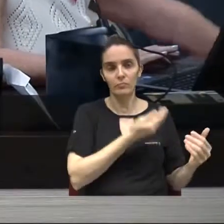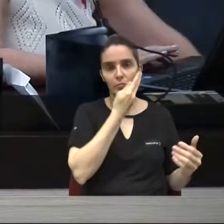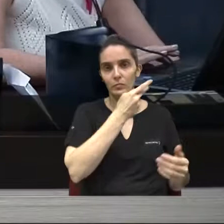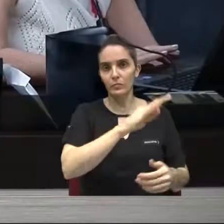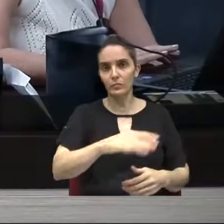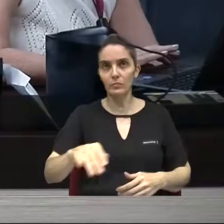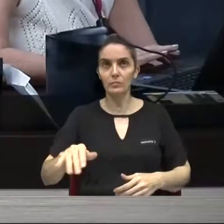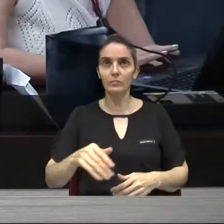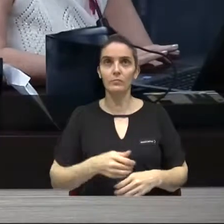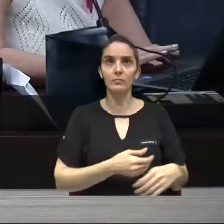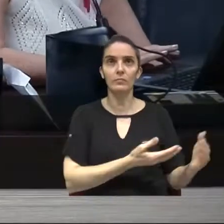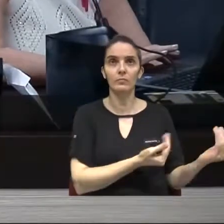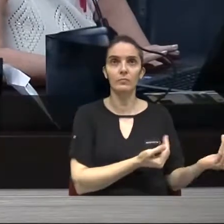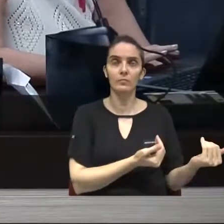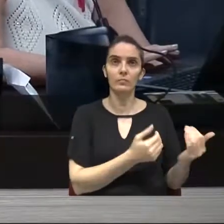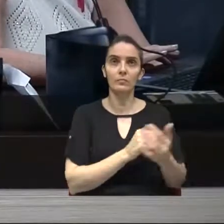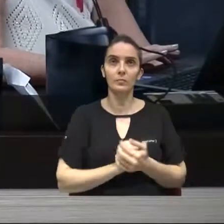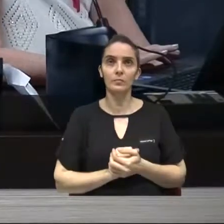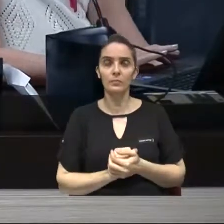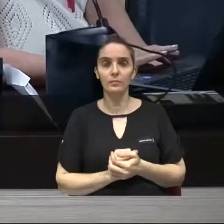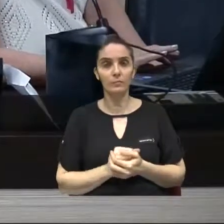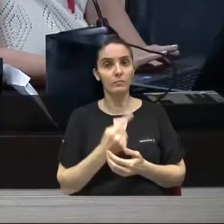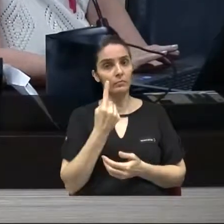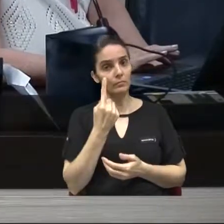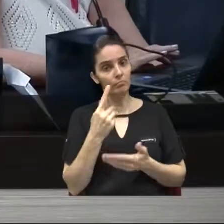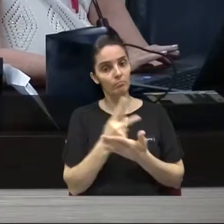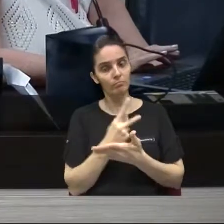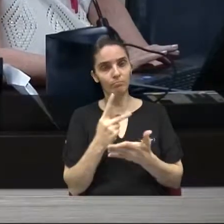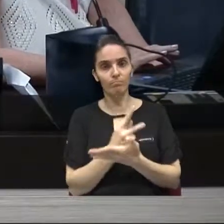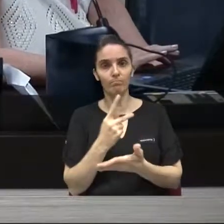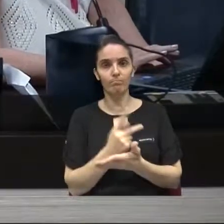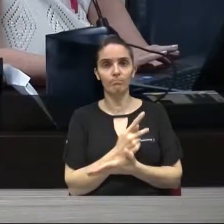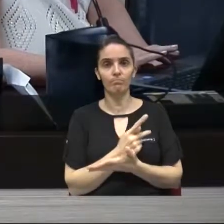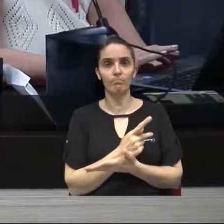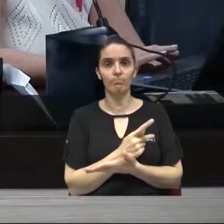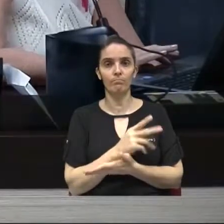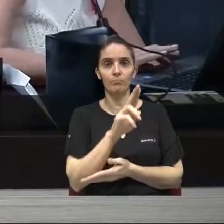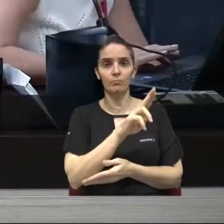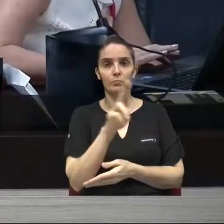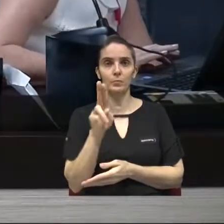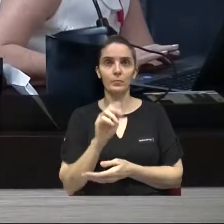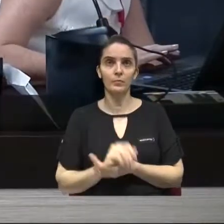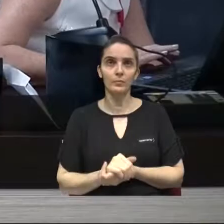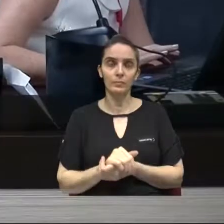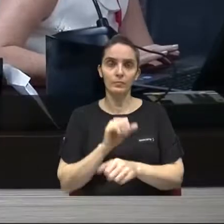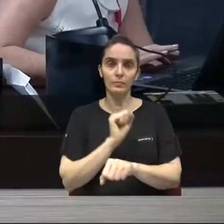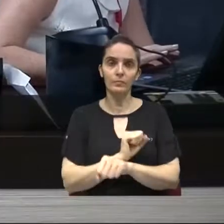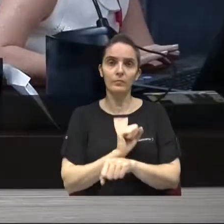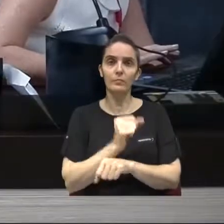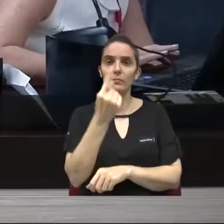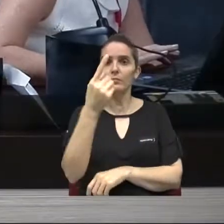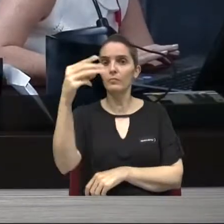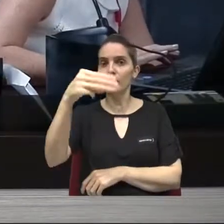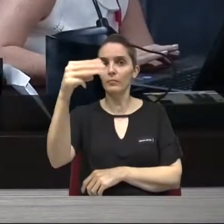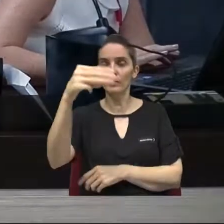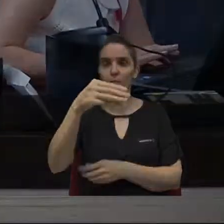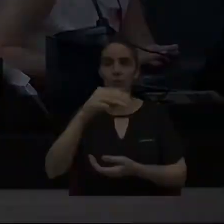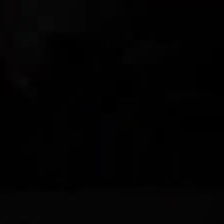Idoso. Senhor presidente, há uma falha aqui na colocação. 1 minuto, por favor. A sessão está suspensa por 1